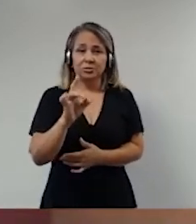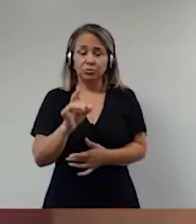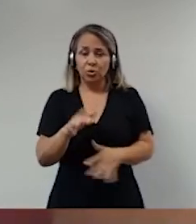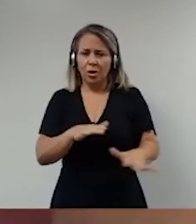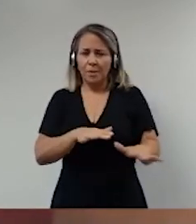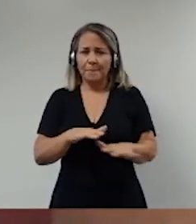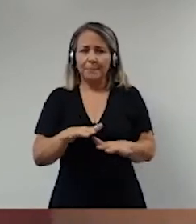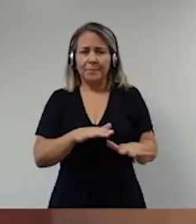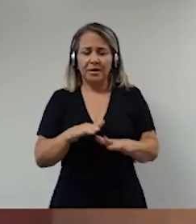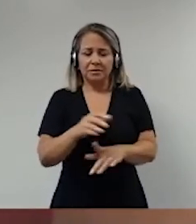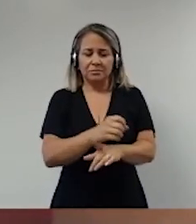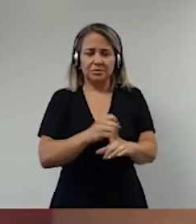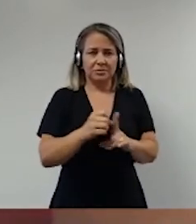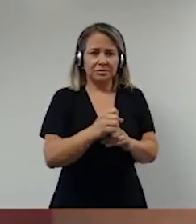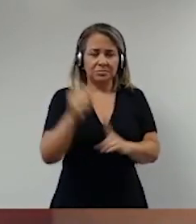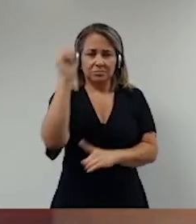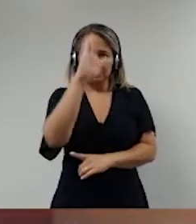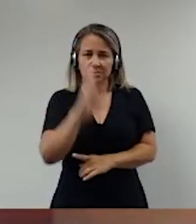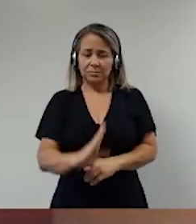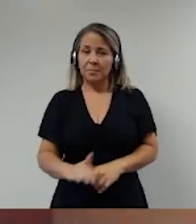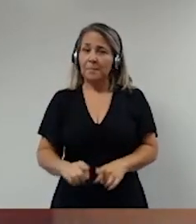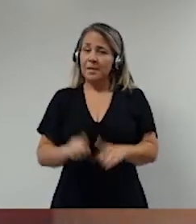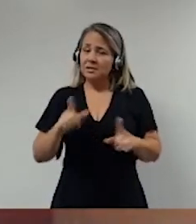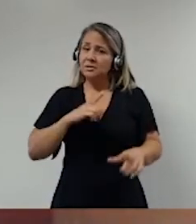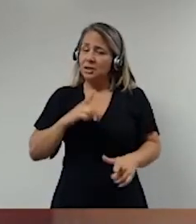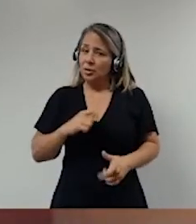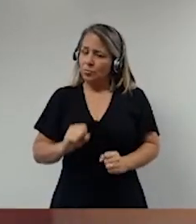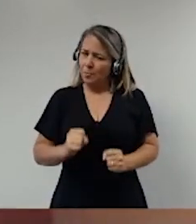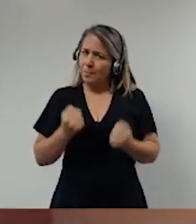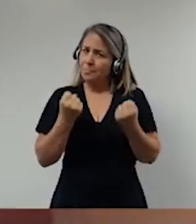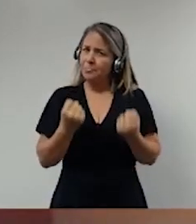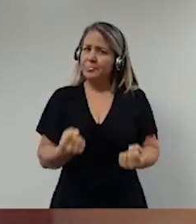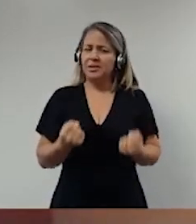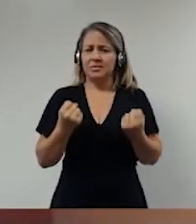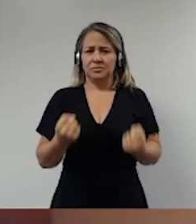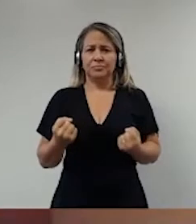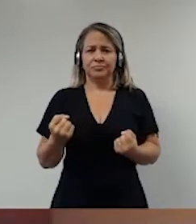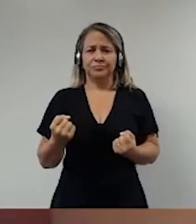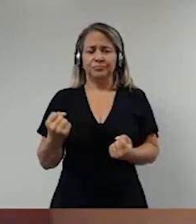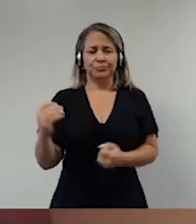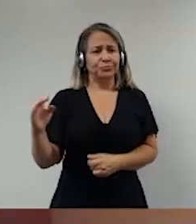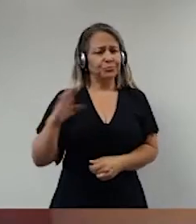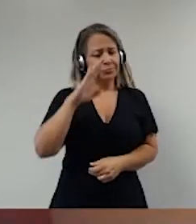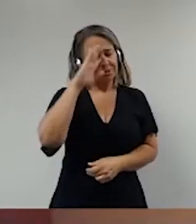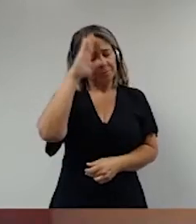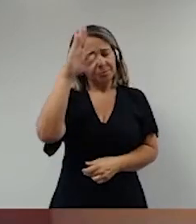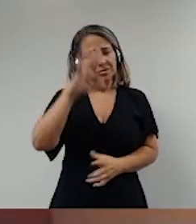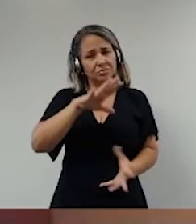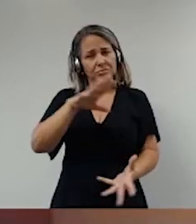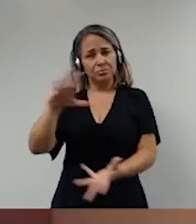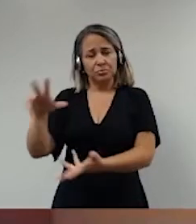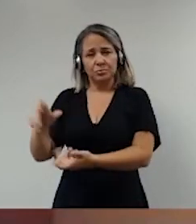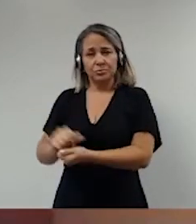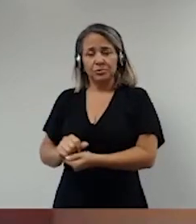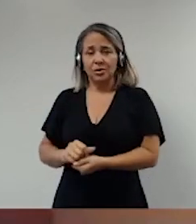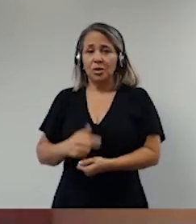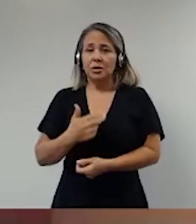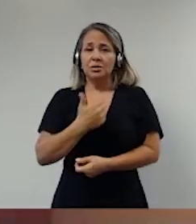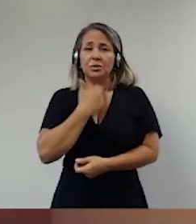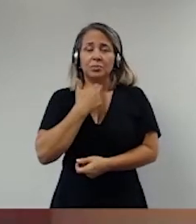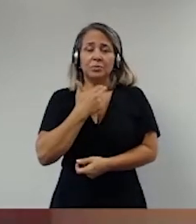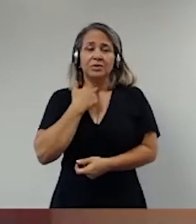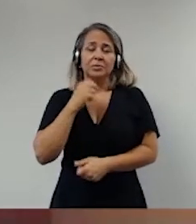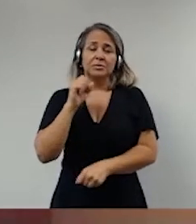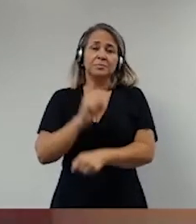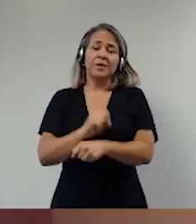abalam a sociedade brasileira, mas que têm um peso fundamental em todo o mundo. Não se pode mais